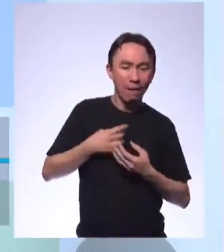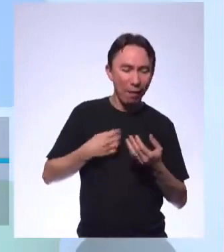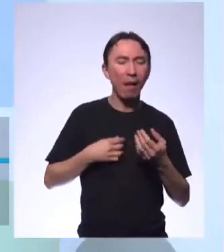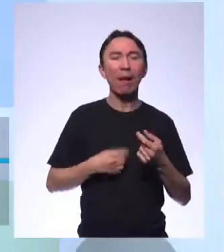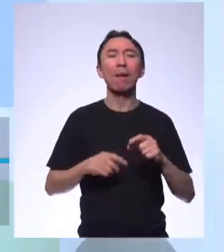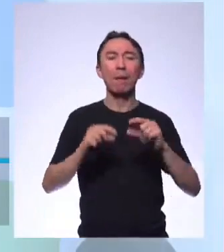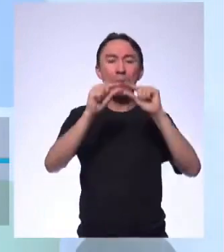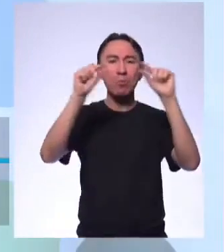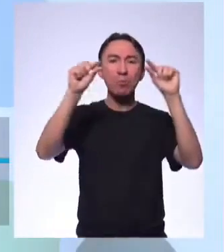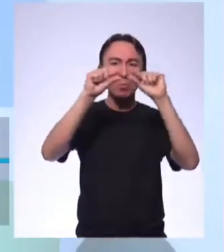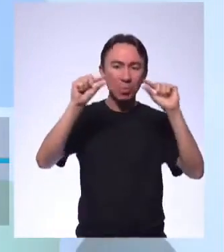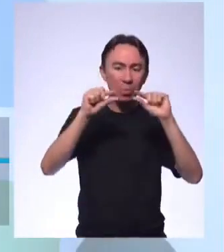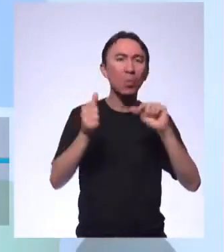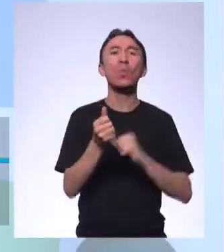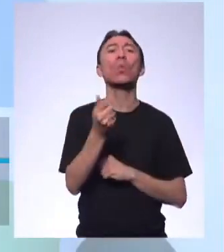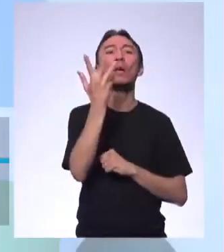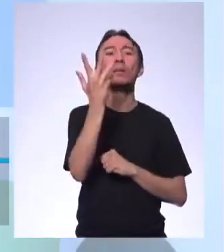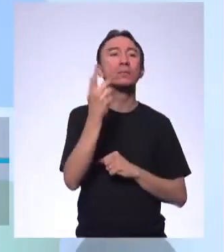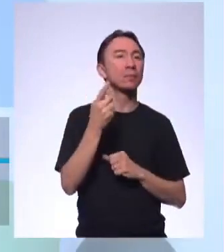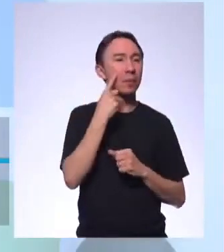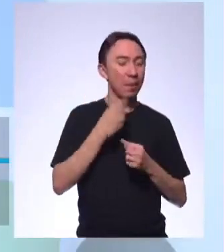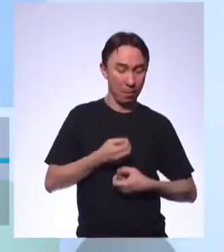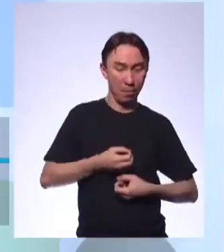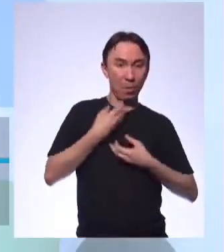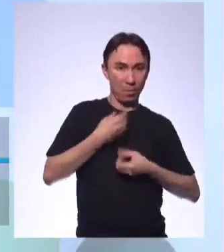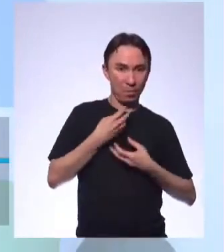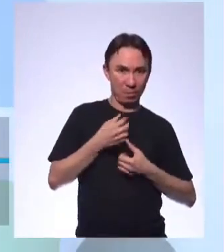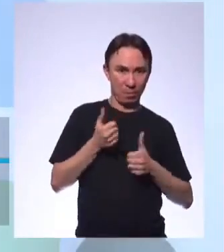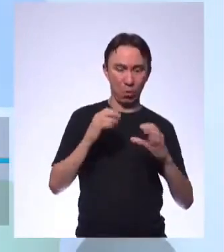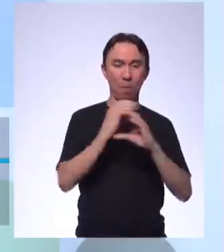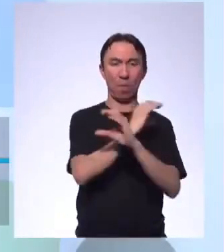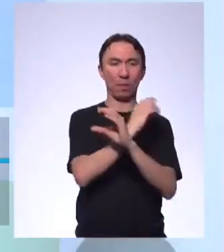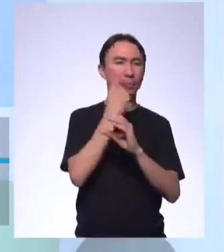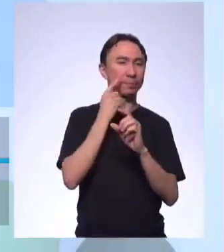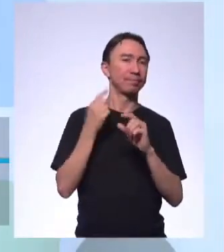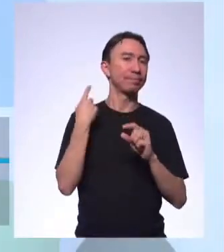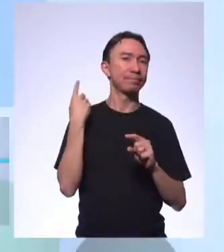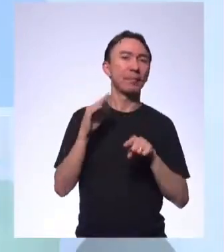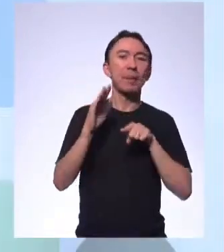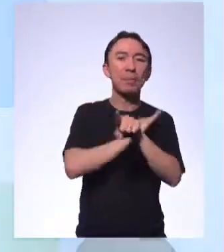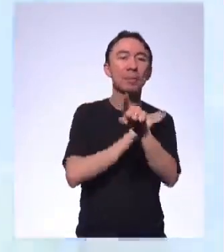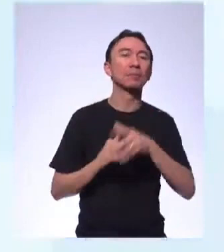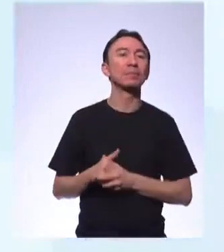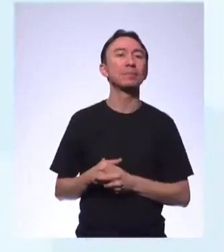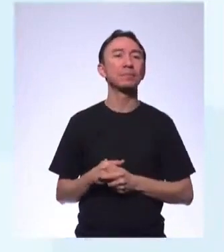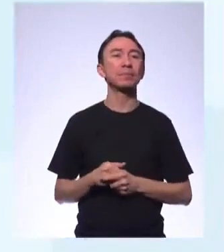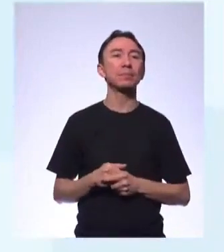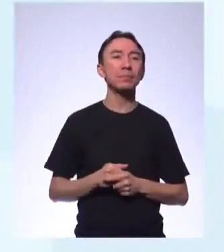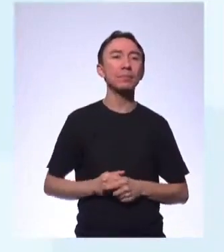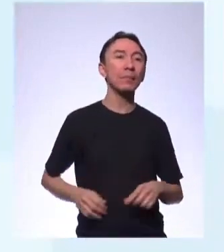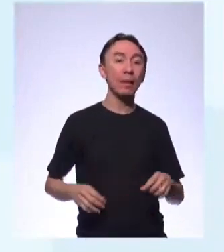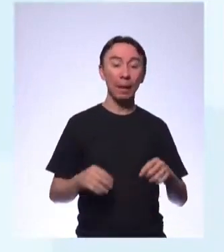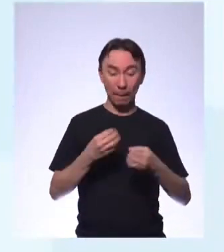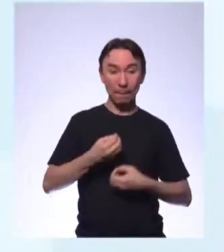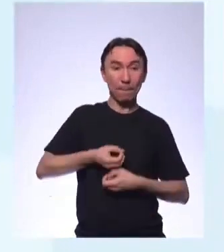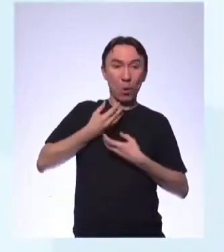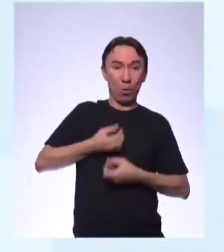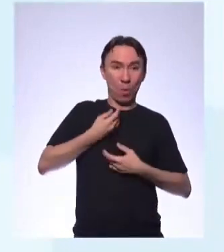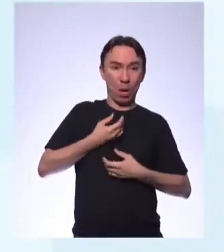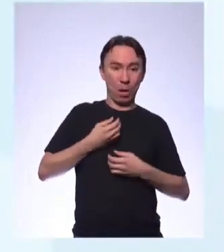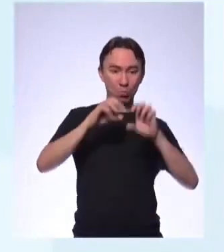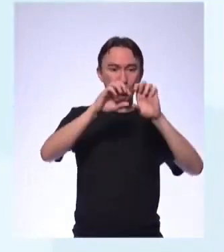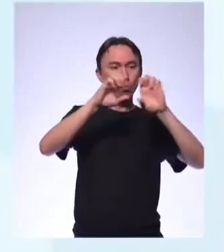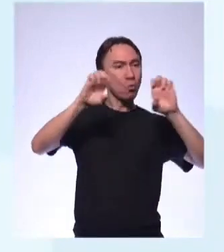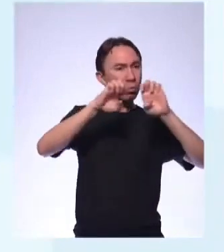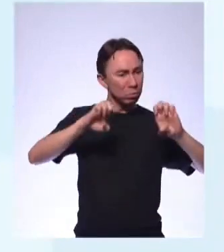estrofes. Então, eu preciso ter o poema completo. Tá bom? Vamos lá para a pergunta. Quanto à estrutura do poema, o que é